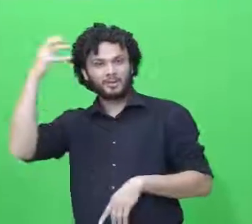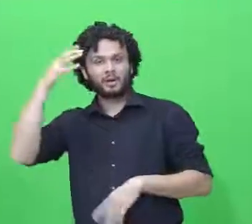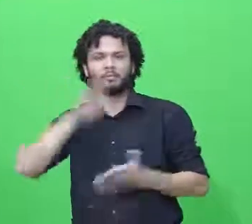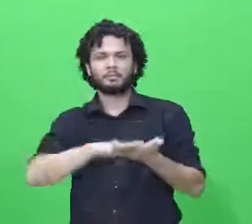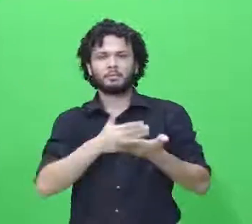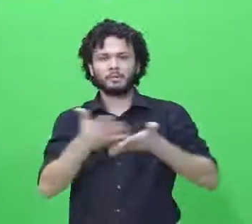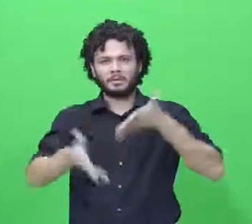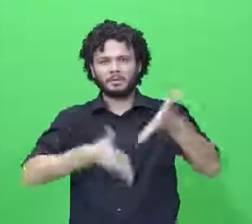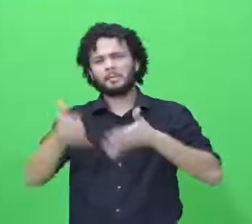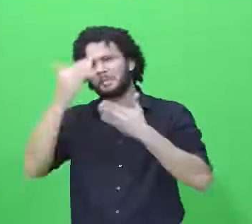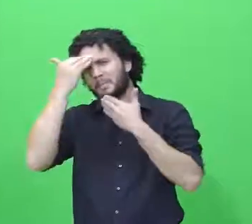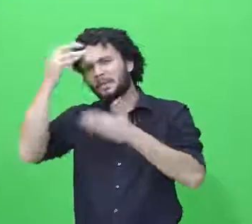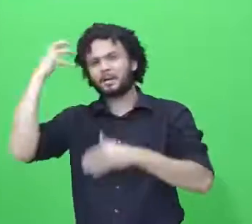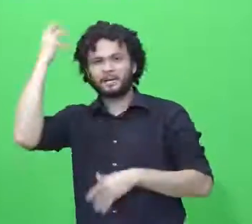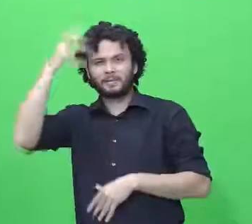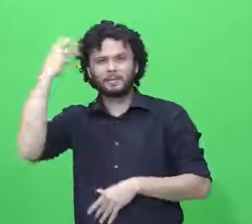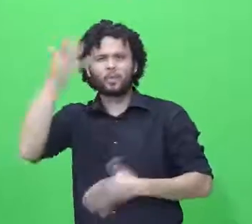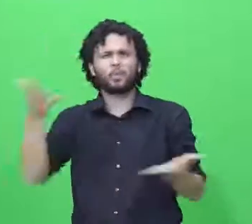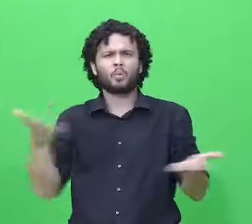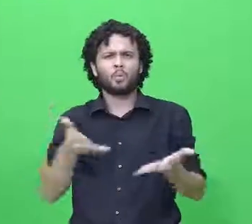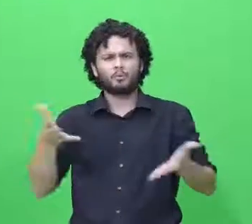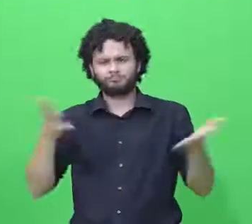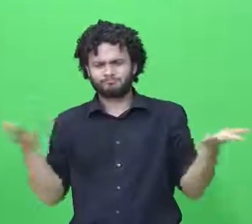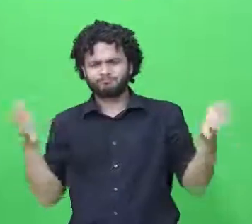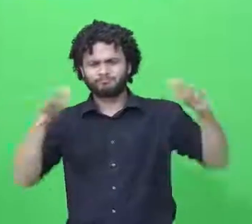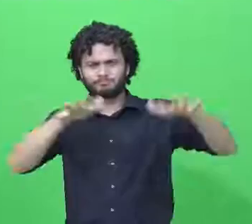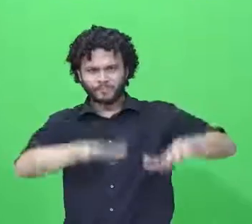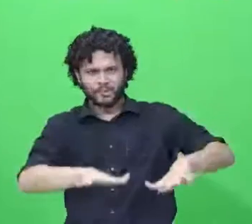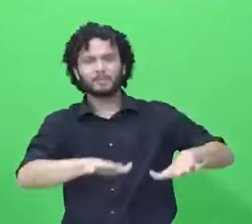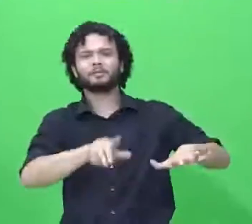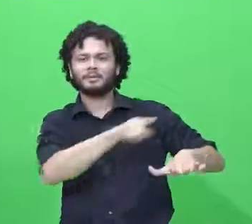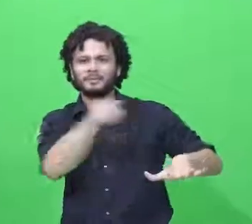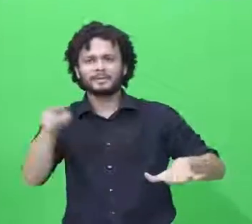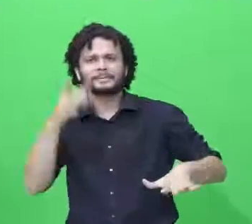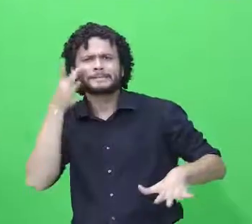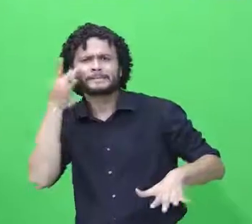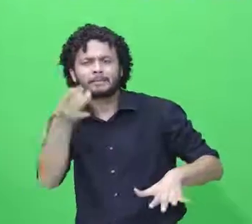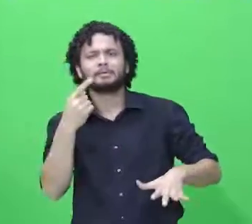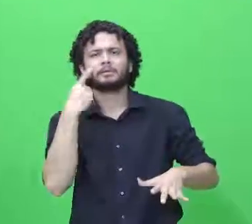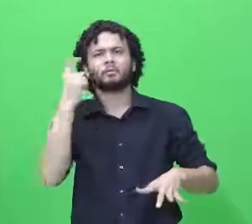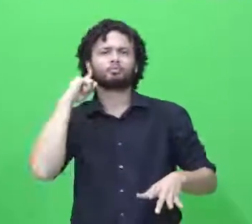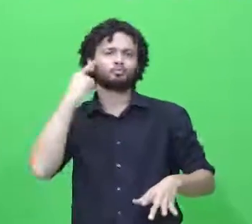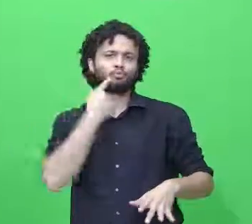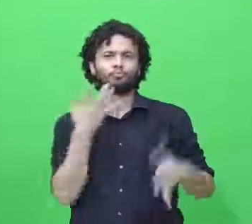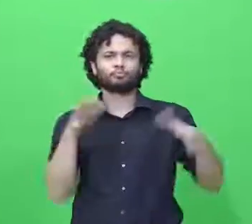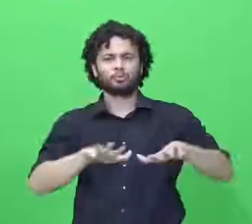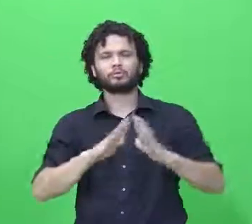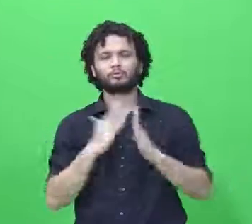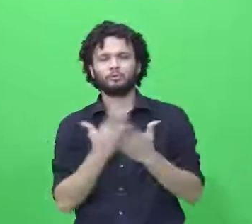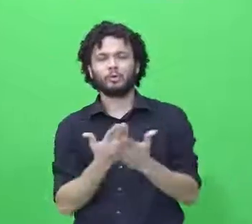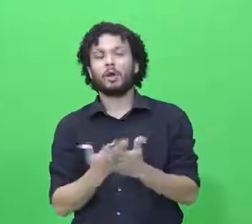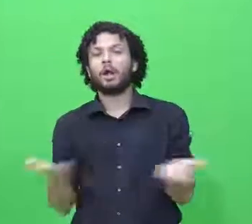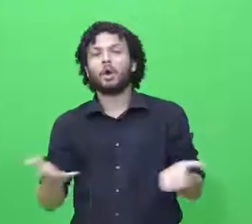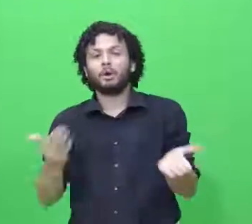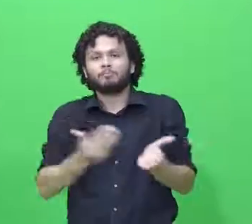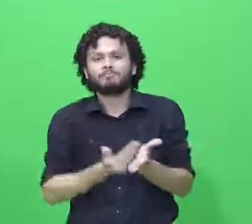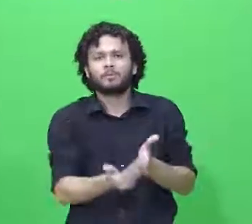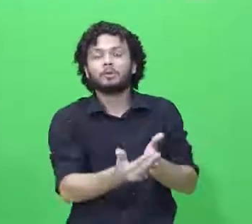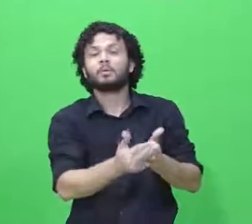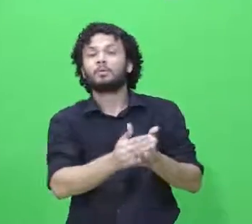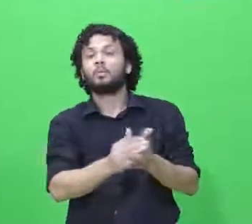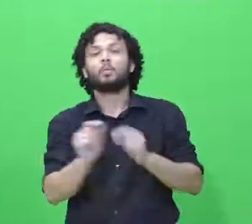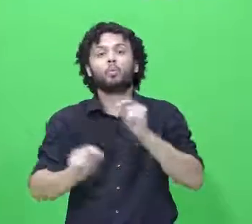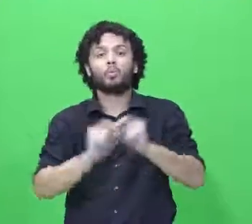Muito obrigado, Gabriel, você está inserindo hoje vários alunos na nossa rede, no nosso trabalho. E agora, para dar início à atividade